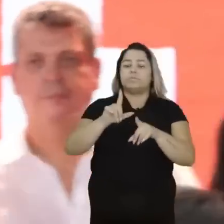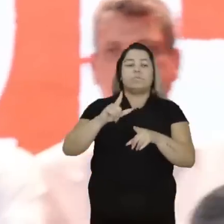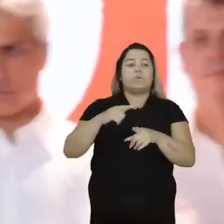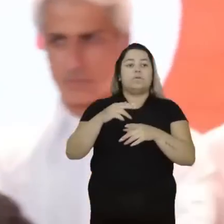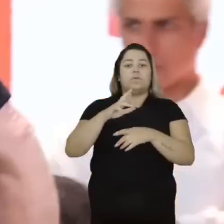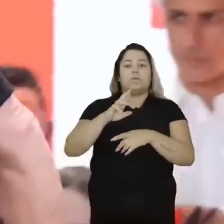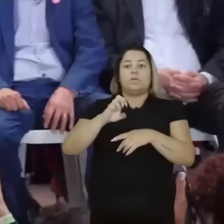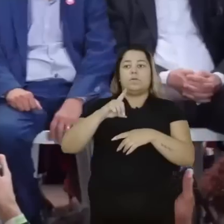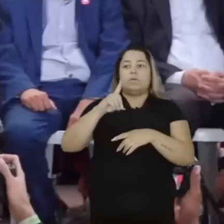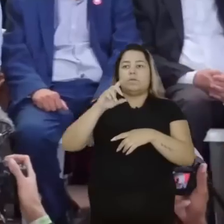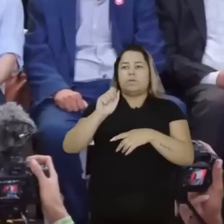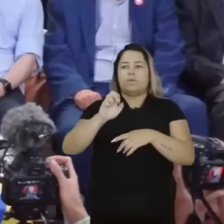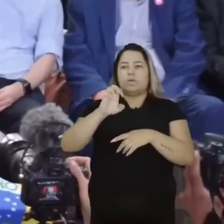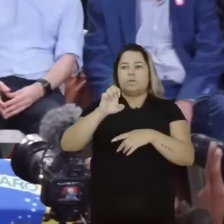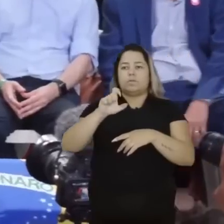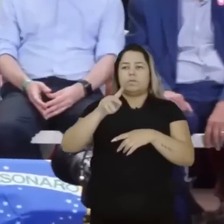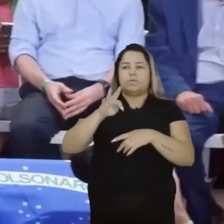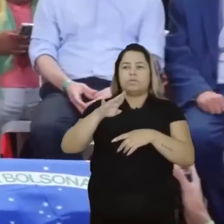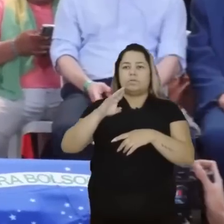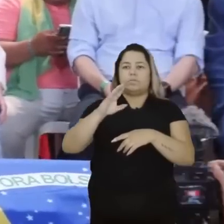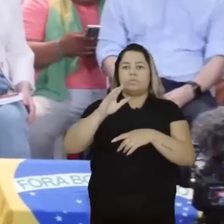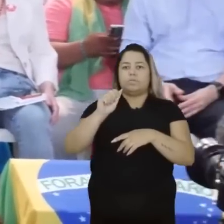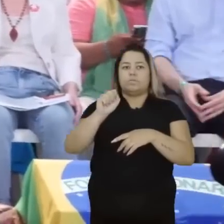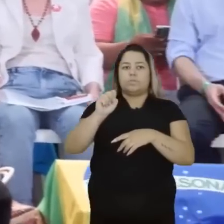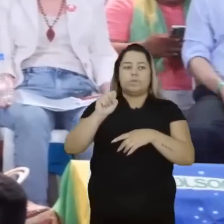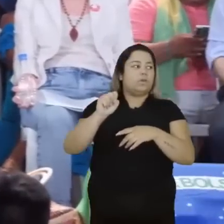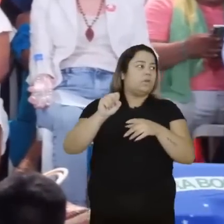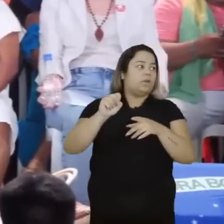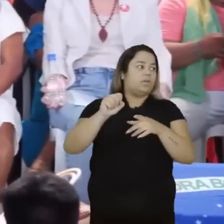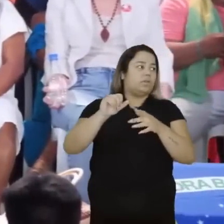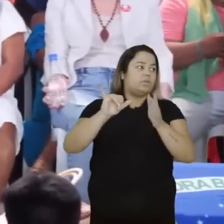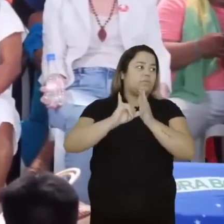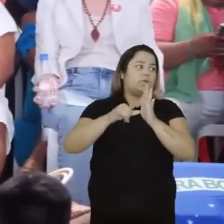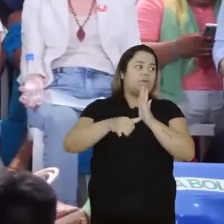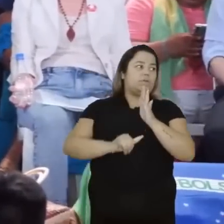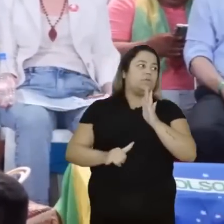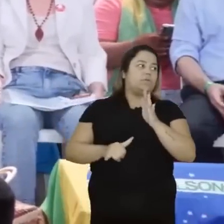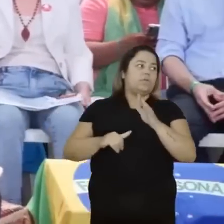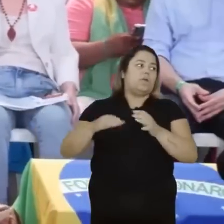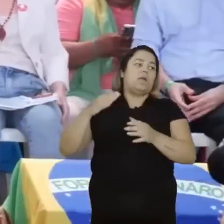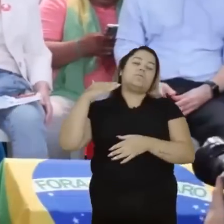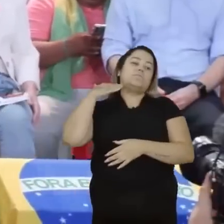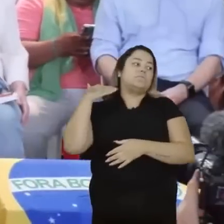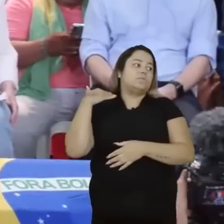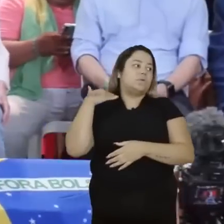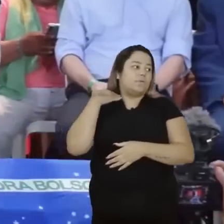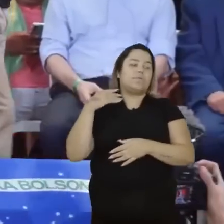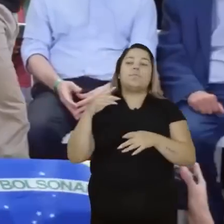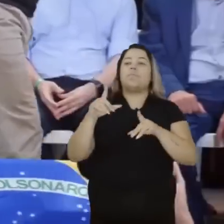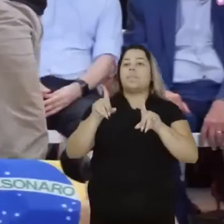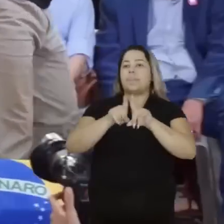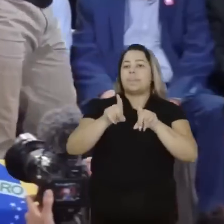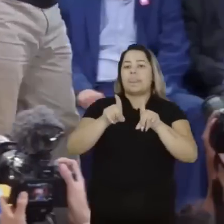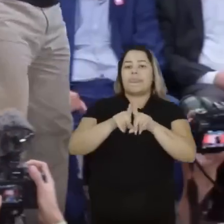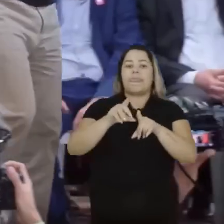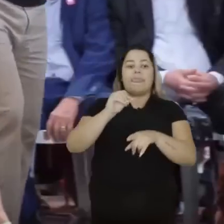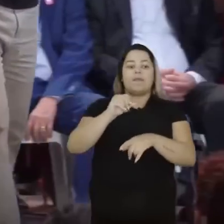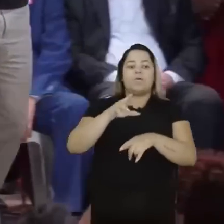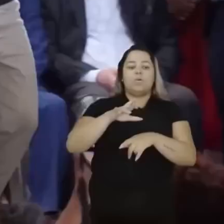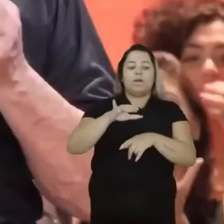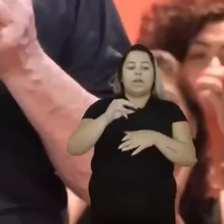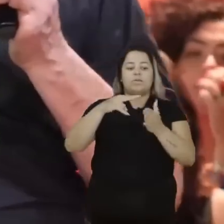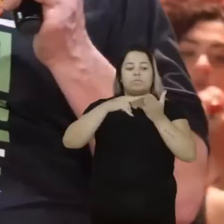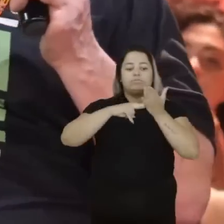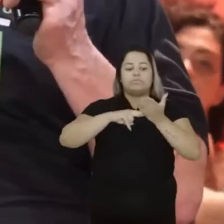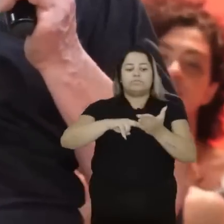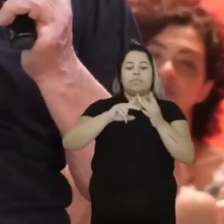a Eletrobras, que não se venda o Banco do Brasil, a Caixa Econômica, o Correio. que não se venda